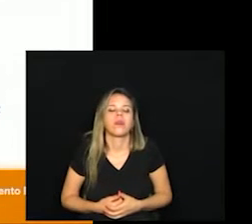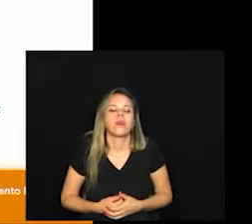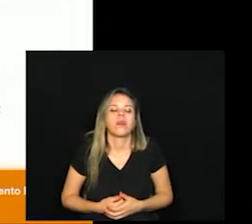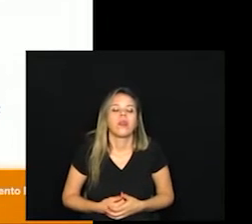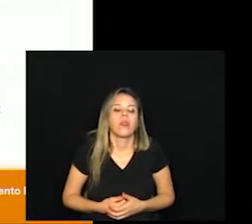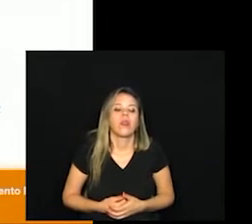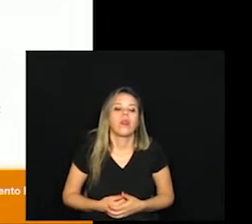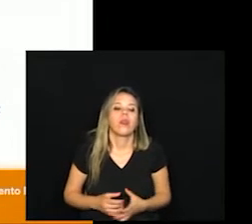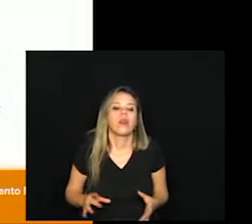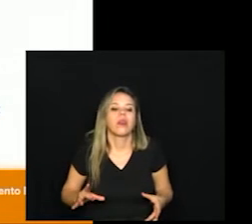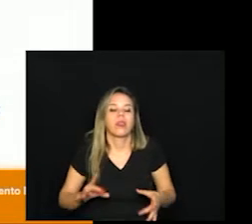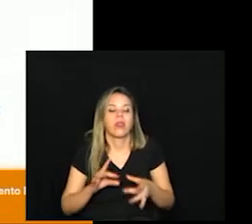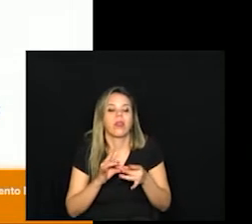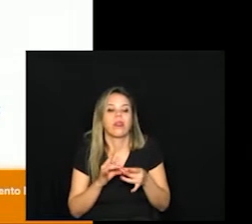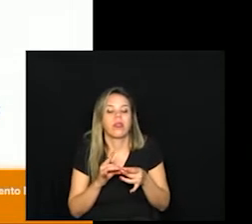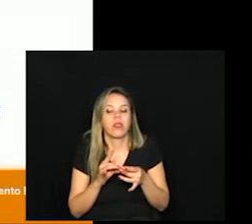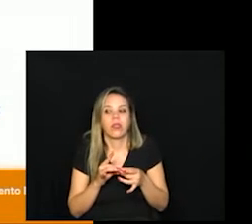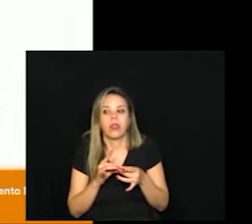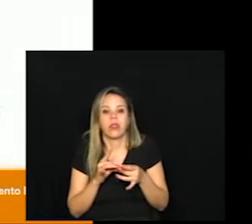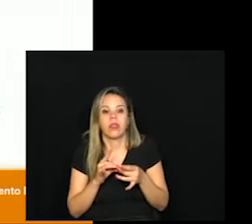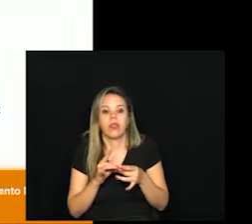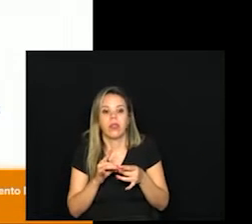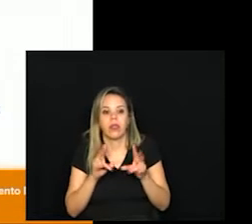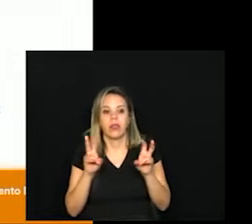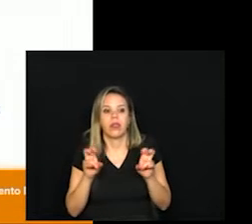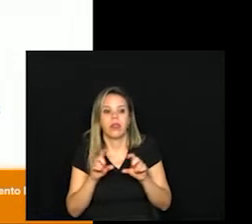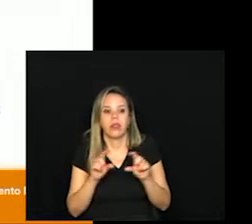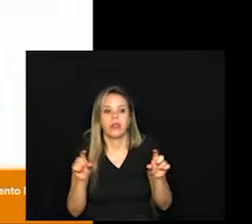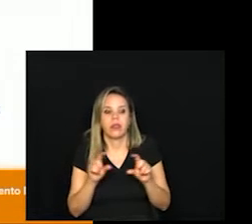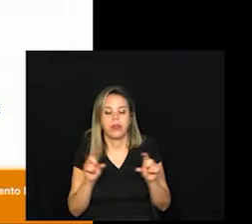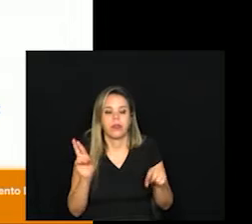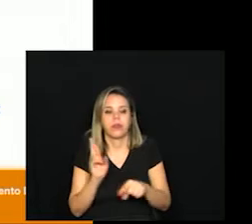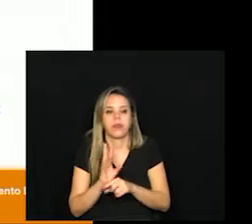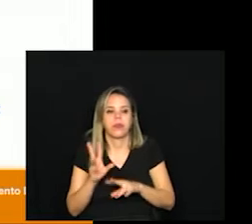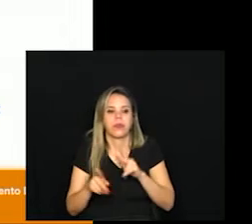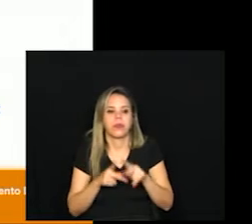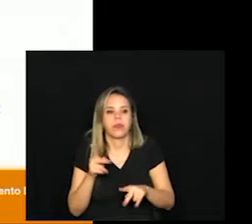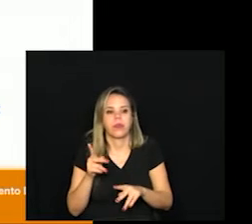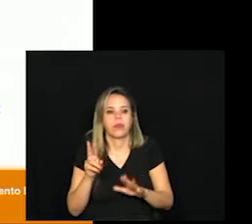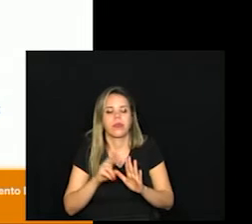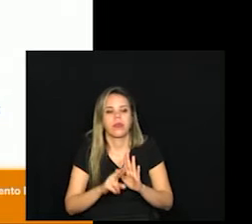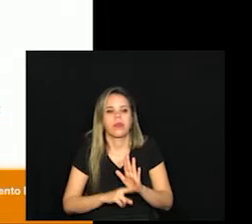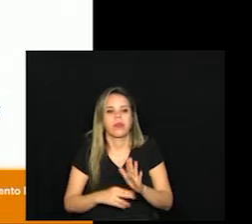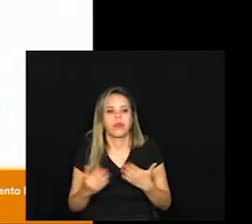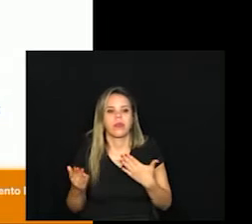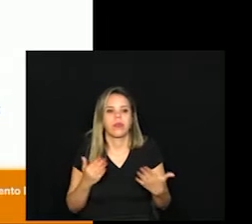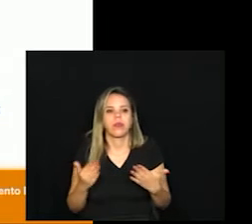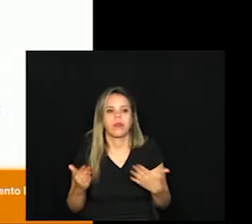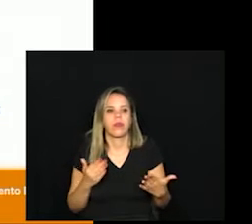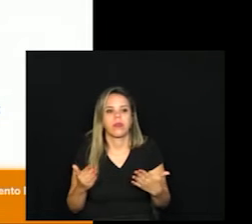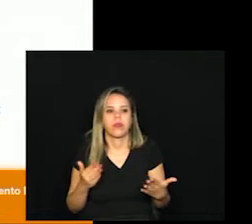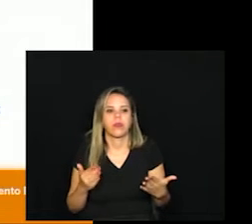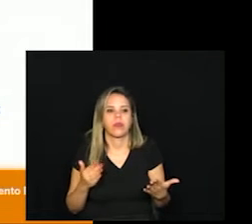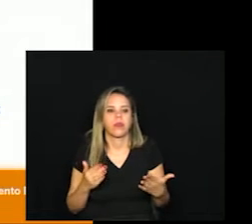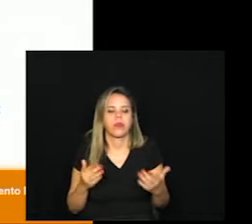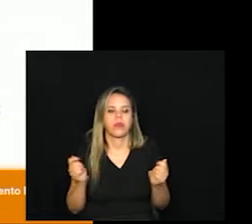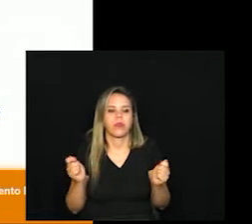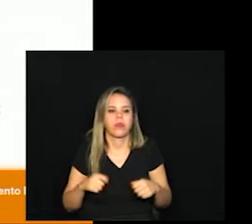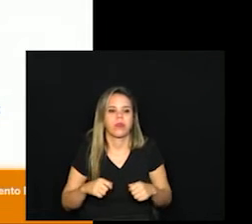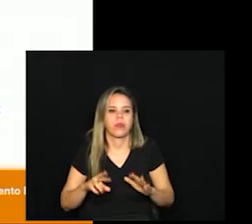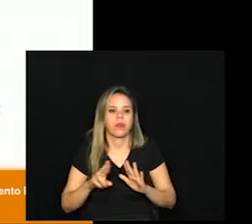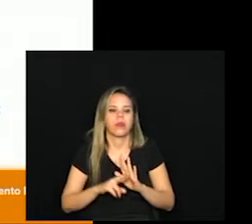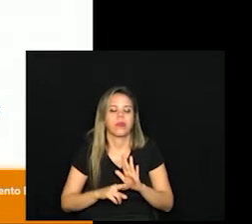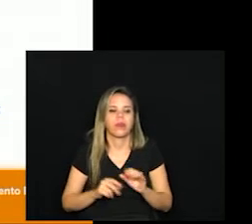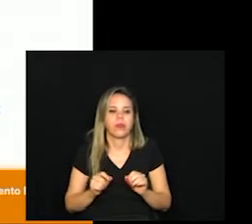essa parceria. Tem o termo de referência que fala com todas as diretrizes, quais são as regras e tudo